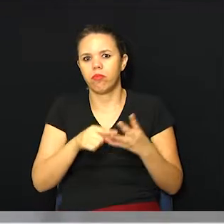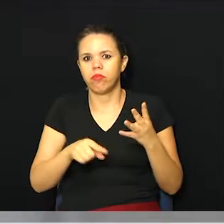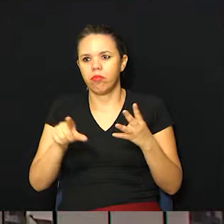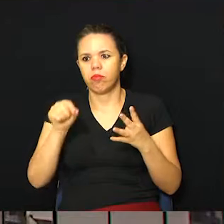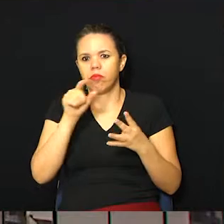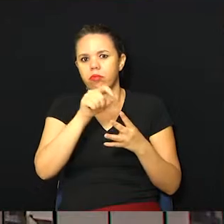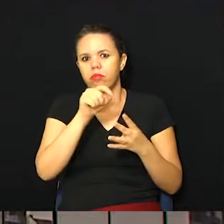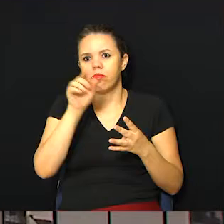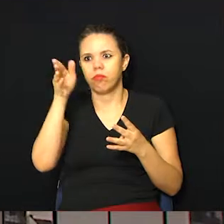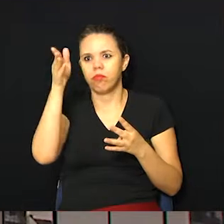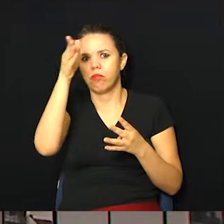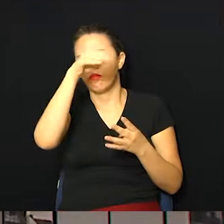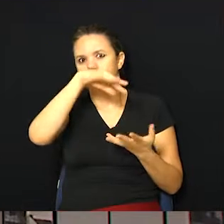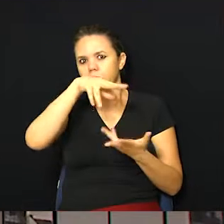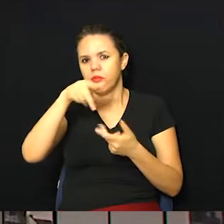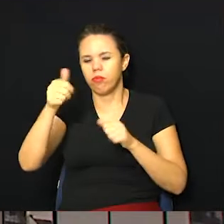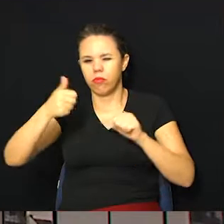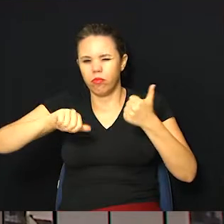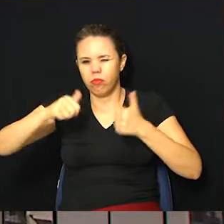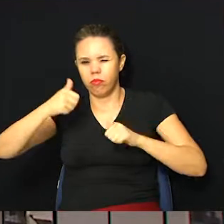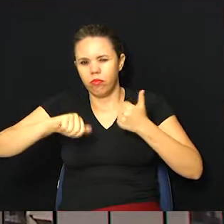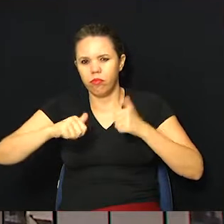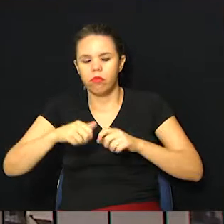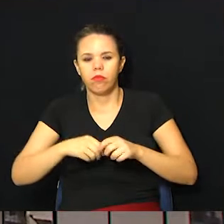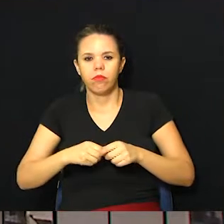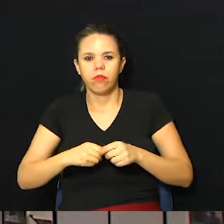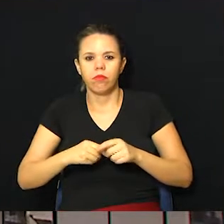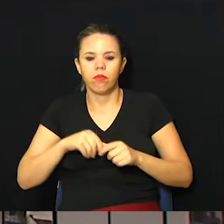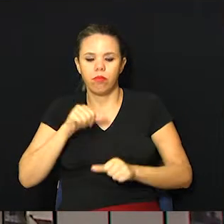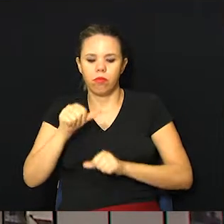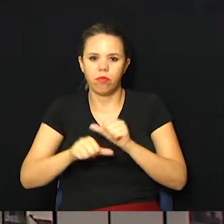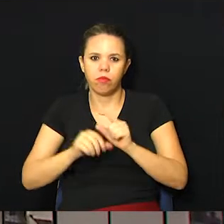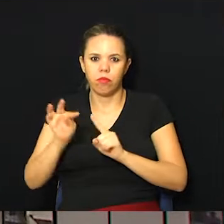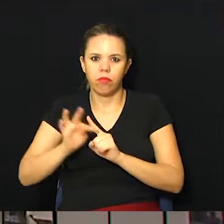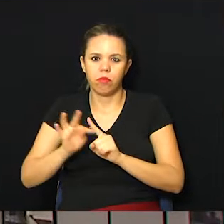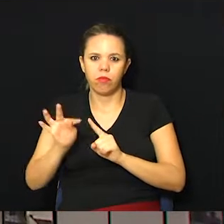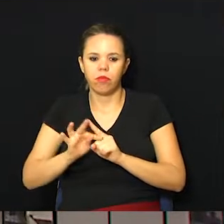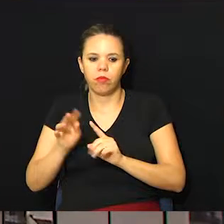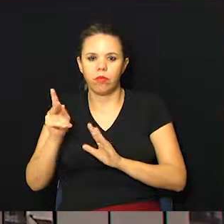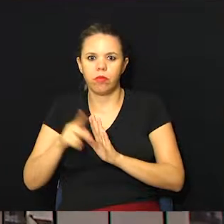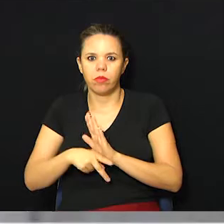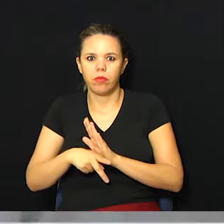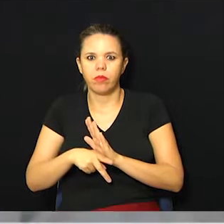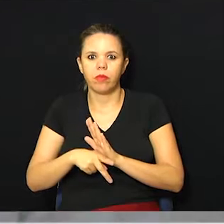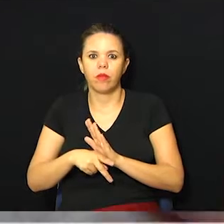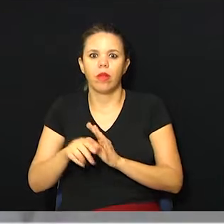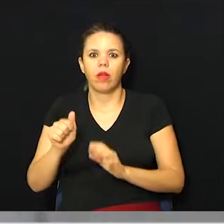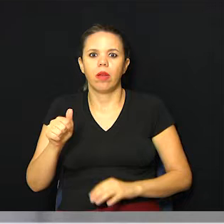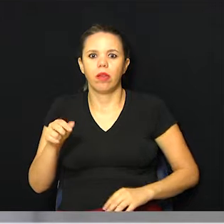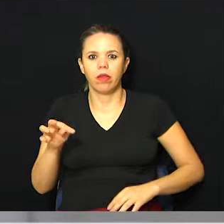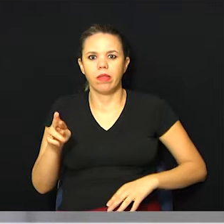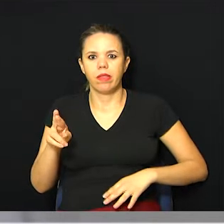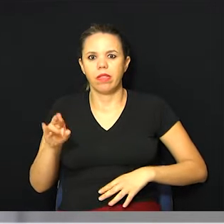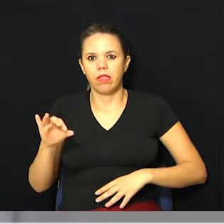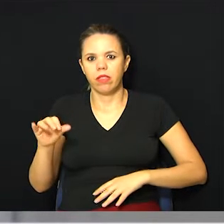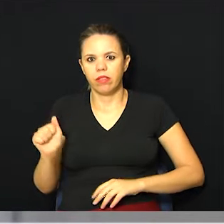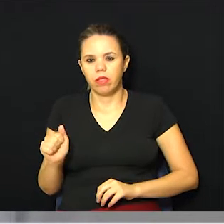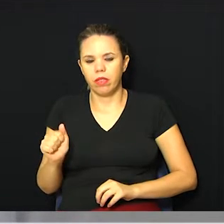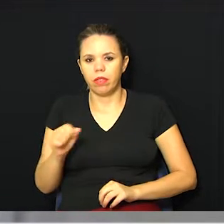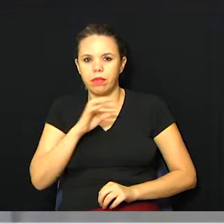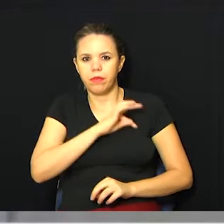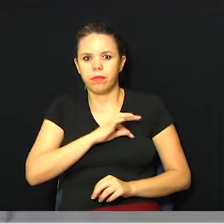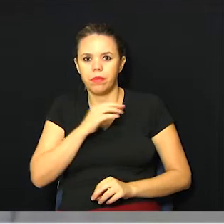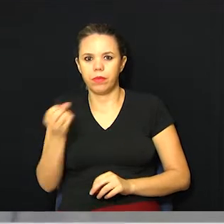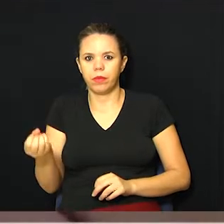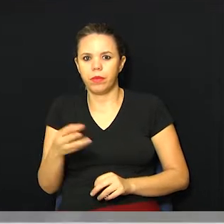cenários, analisamos essas mudanças de temperatura projetadas para a região antártica e depois aplicamos essas técnicas novas